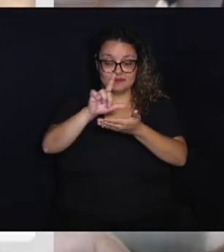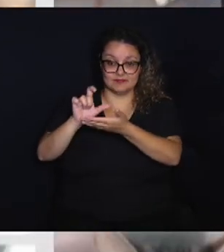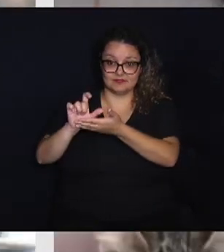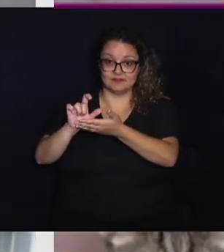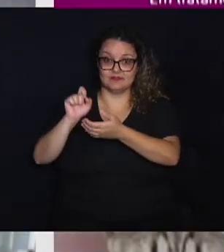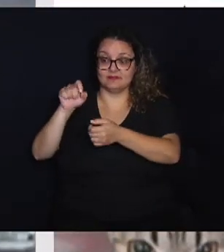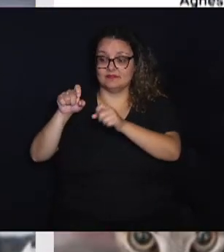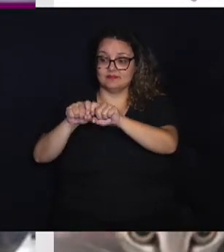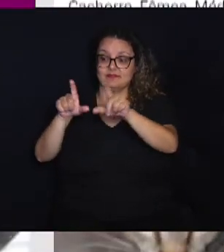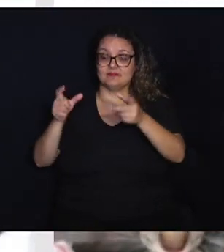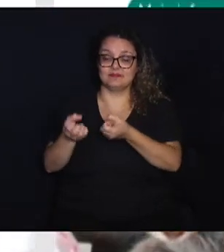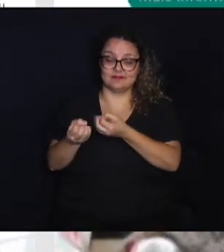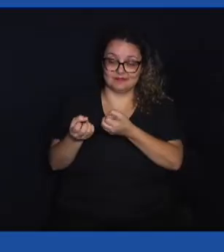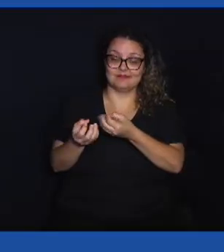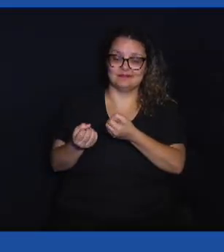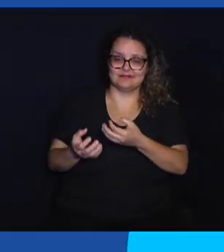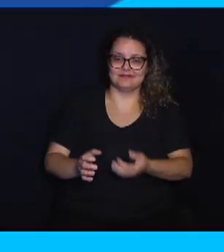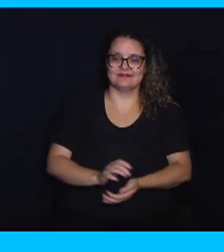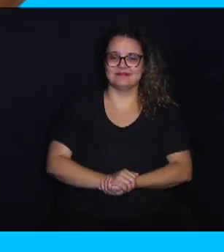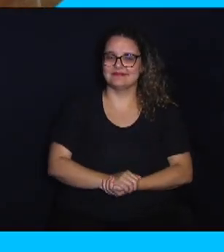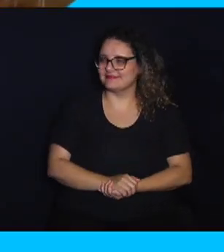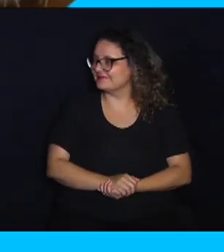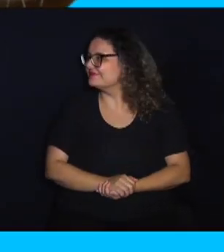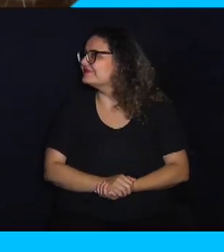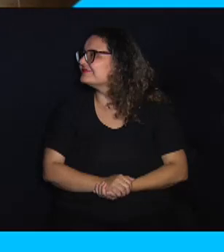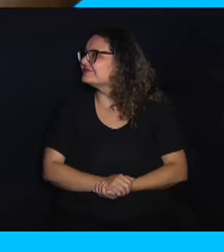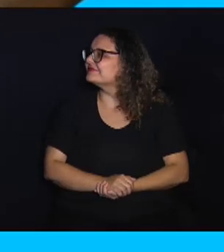e informações sobre os bichinhos.